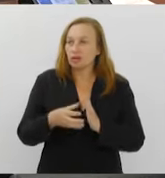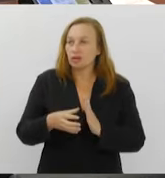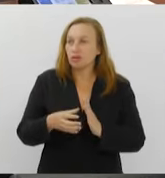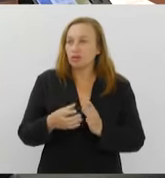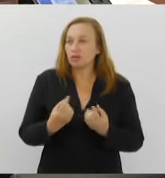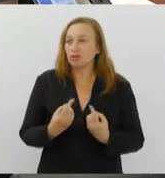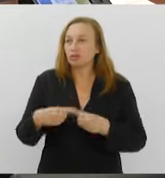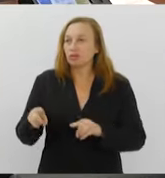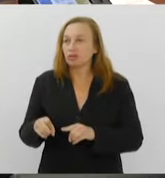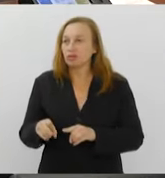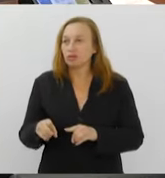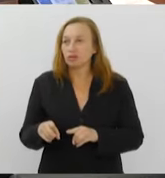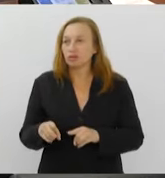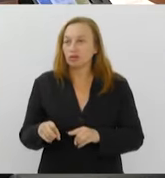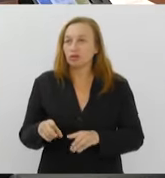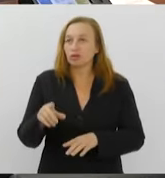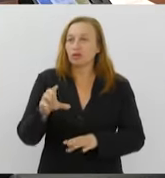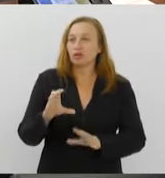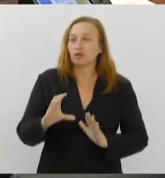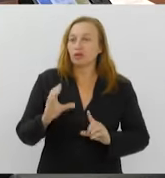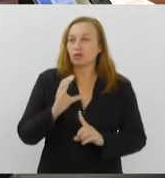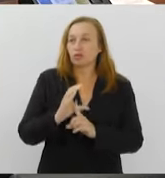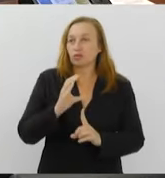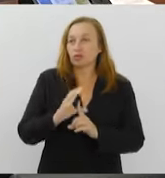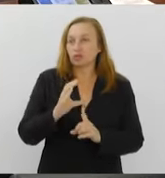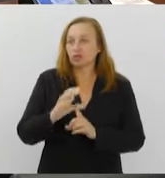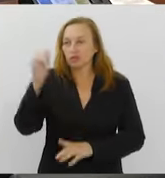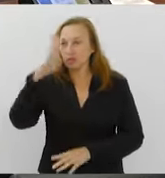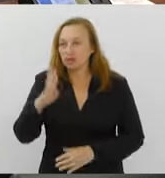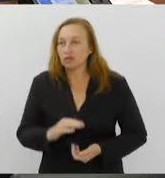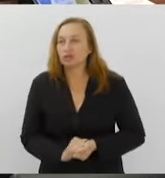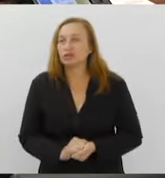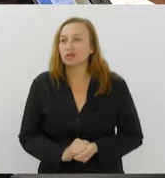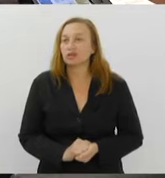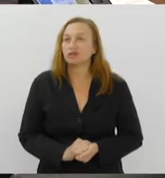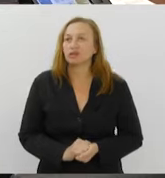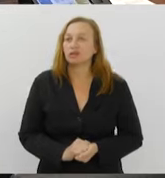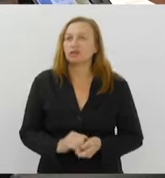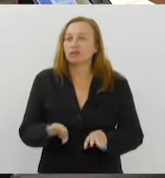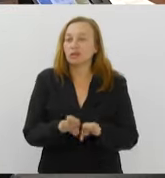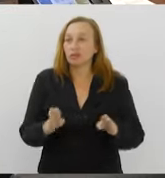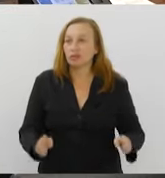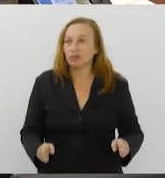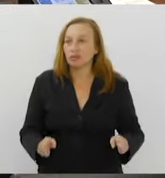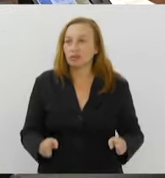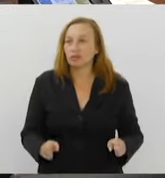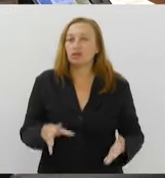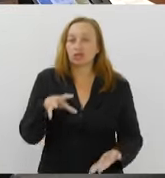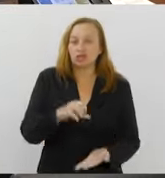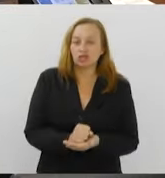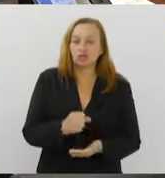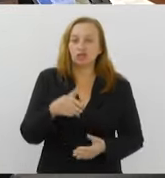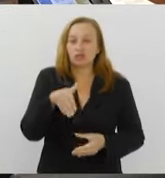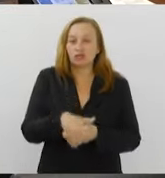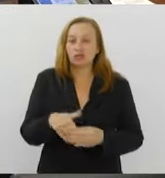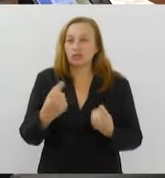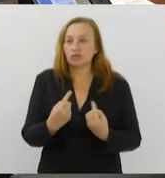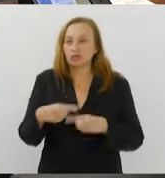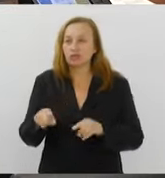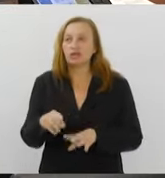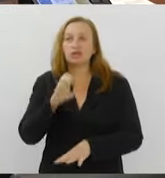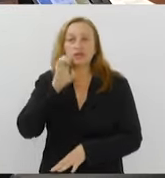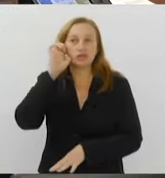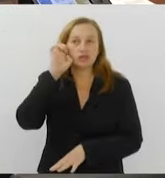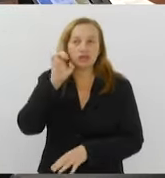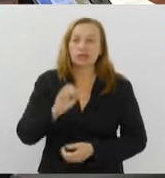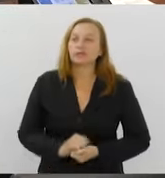da bancada do Partido também. Comunista do Brasil. Há sobre a mesa. Presidente, o seguinte, destilando voto contrário. Deputada Élica